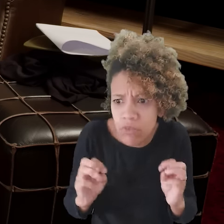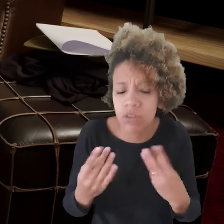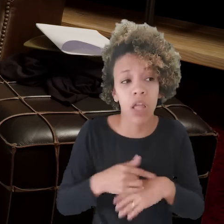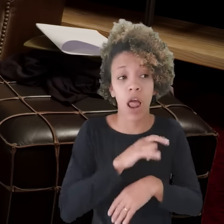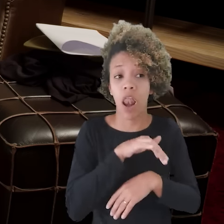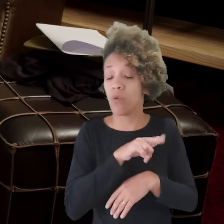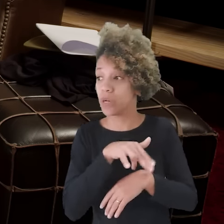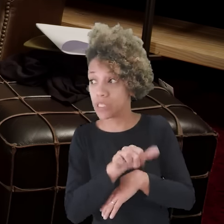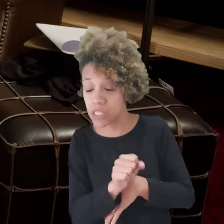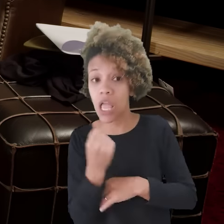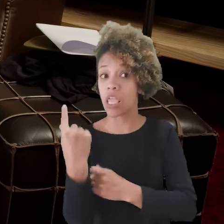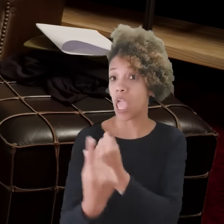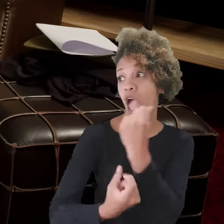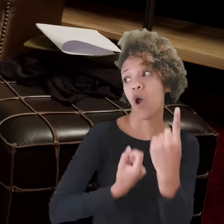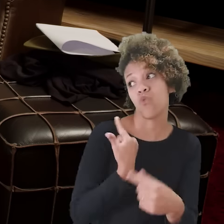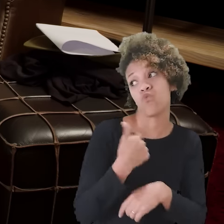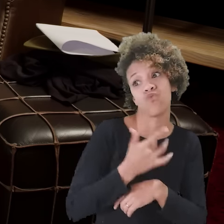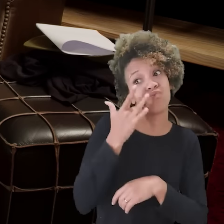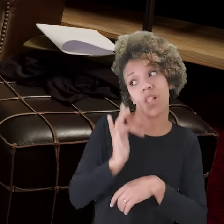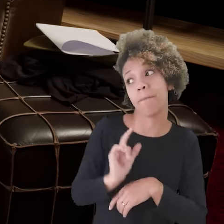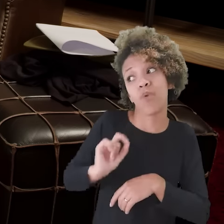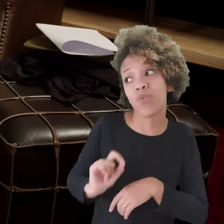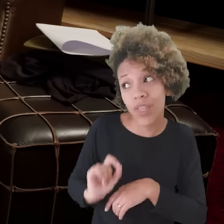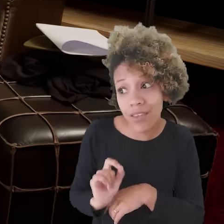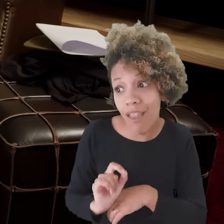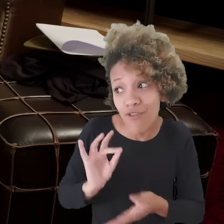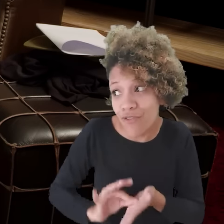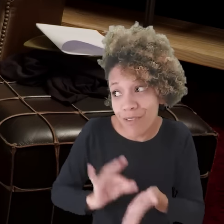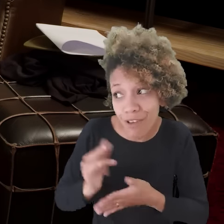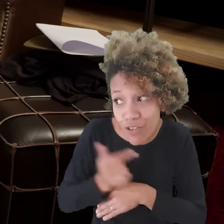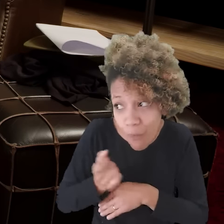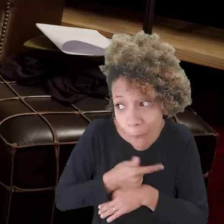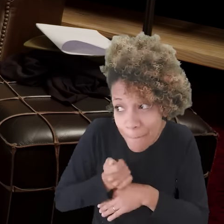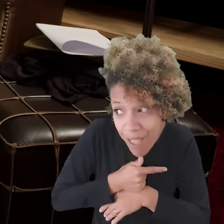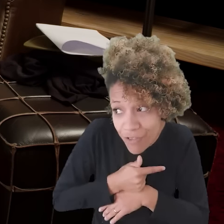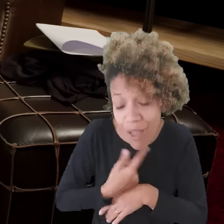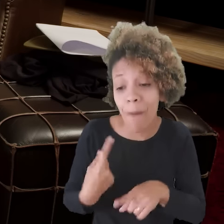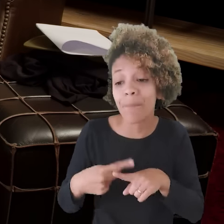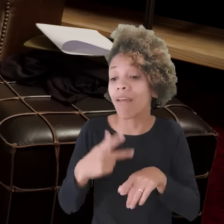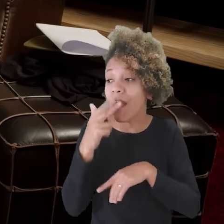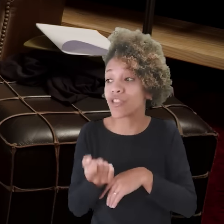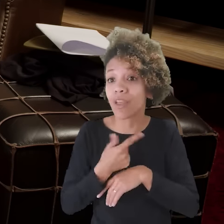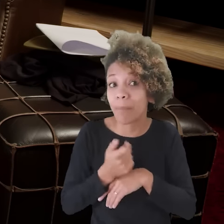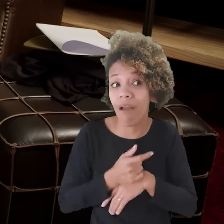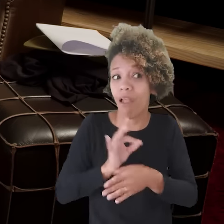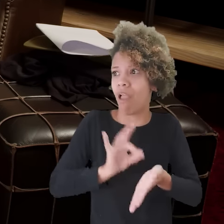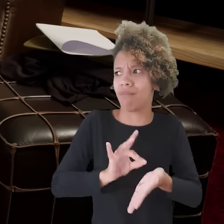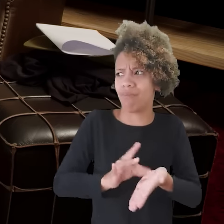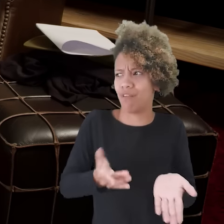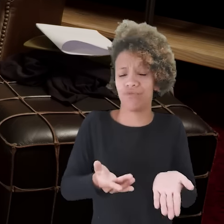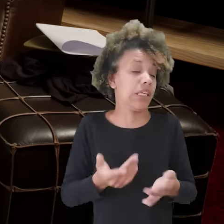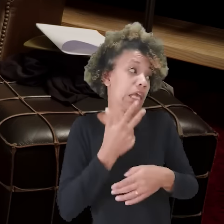quando aconteceu a parada do Léo ali ele falou eu descobri que alguns comediantes também não sabia o que que o que era comédia porque para alguns comédias eles acham que que a comédia